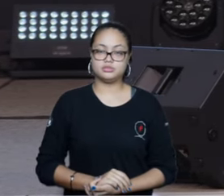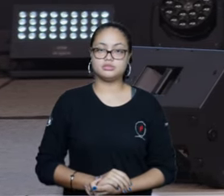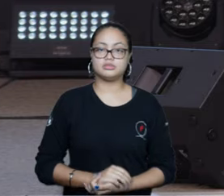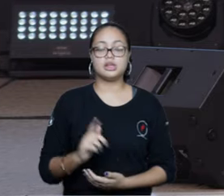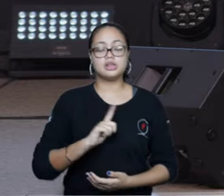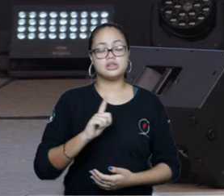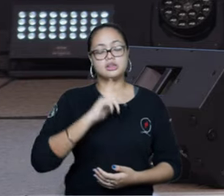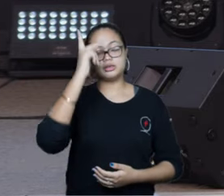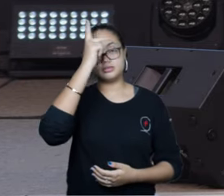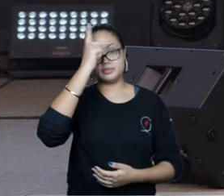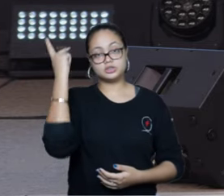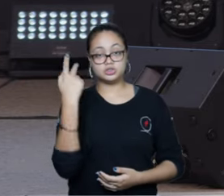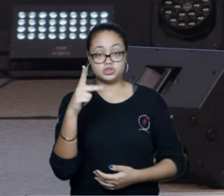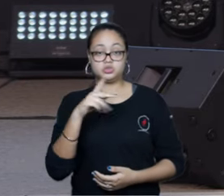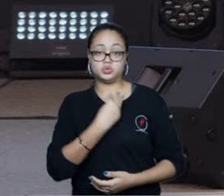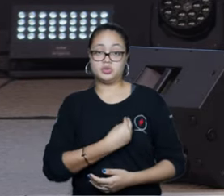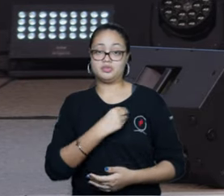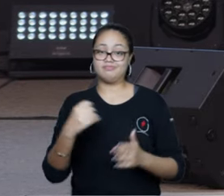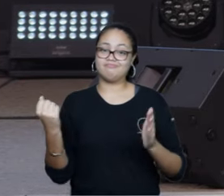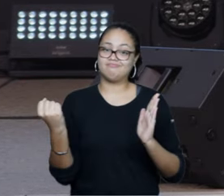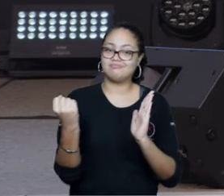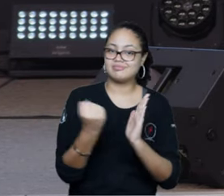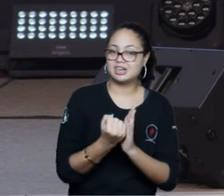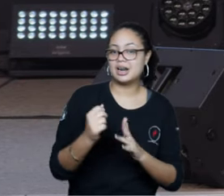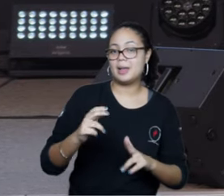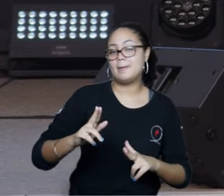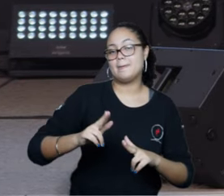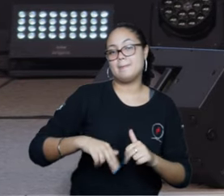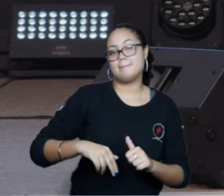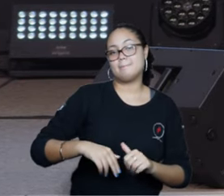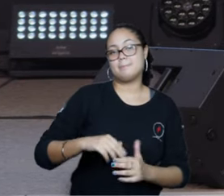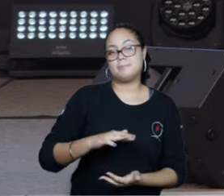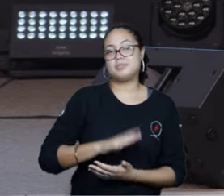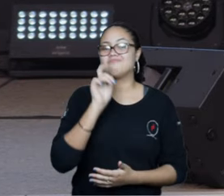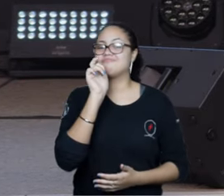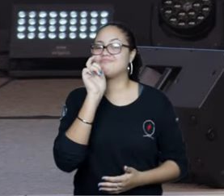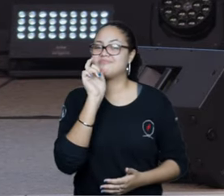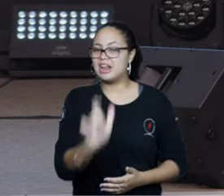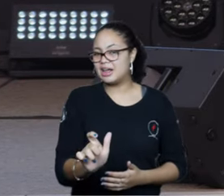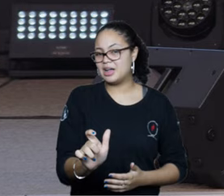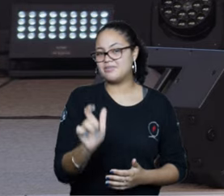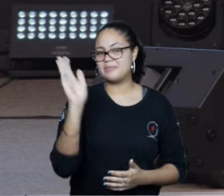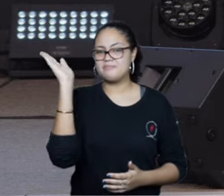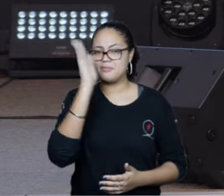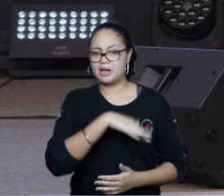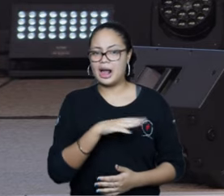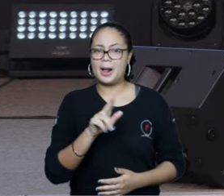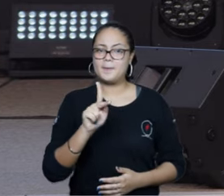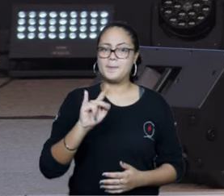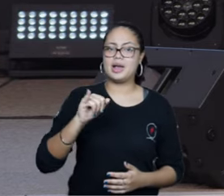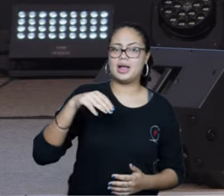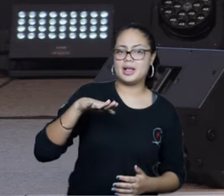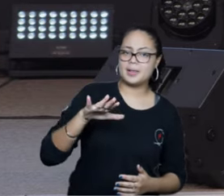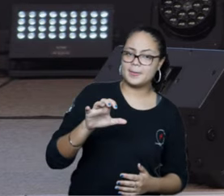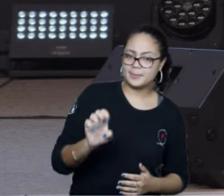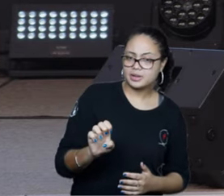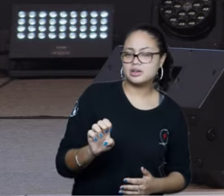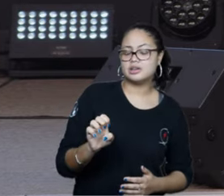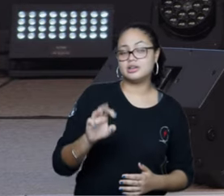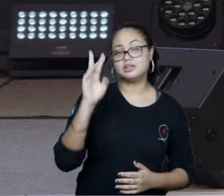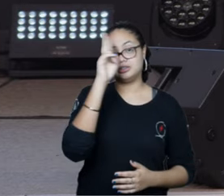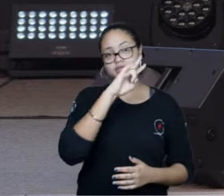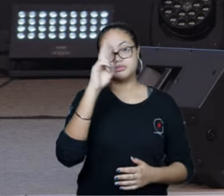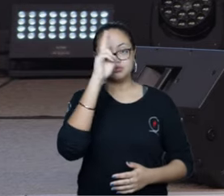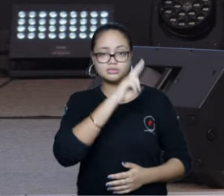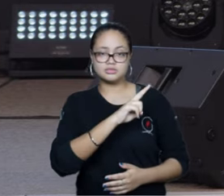existem pessoas na sua vida marcadas por palavras mais ditas por pais na